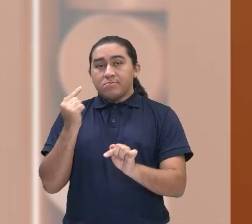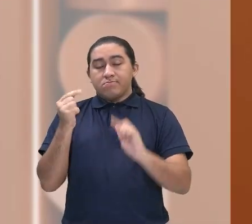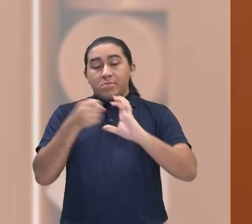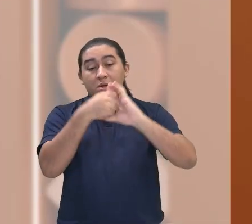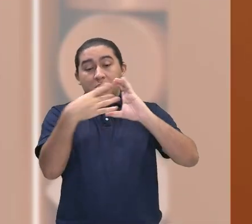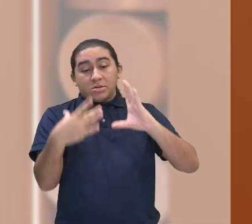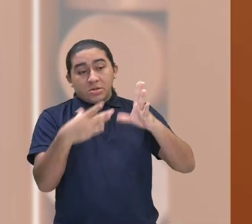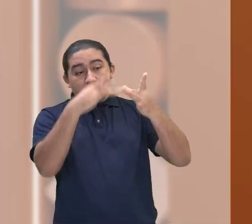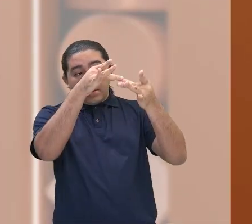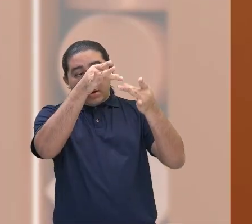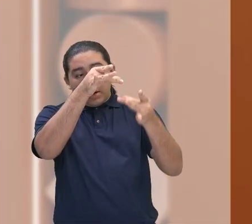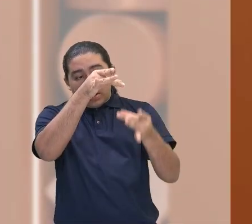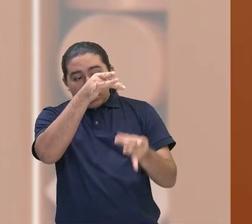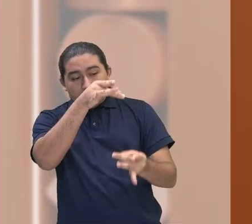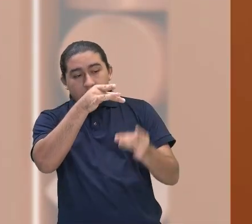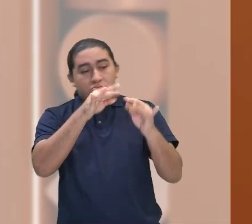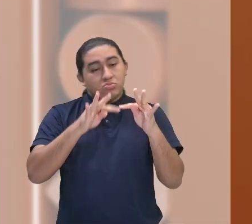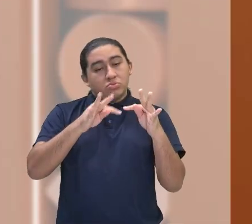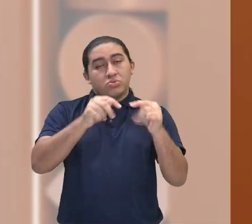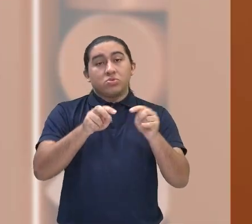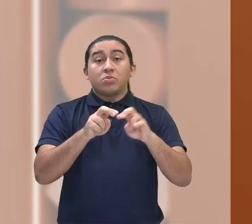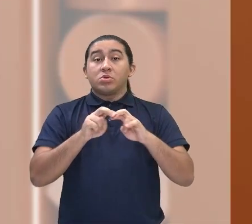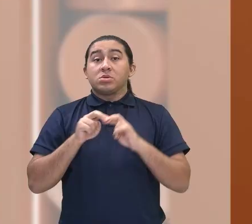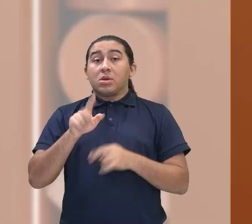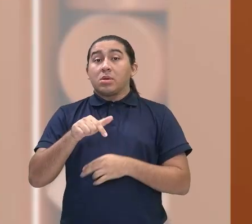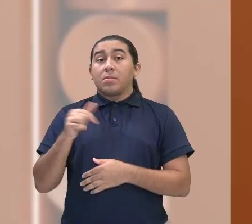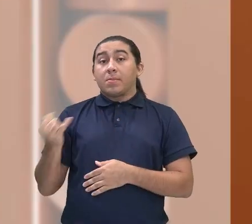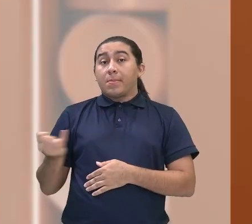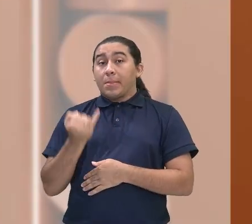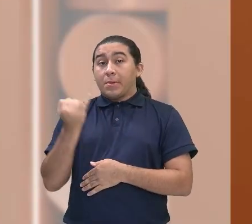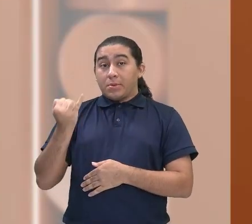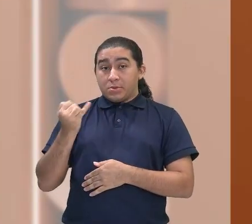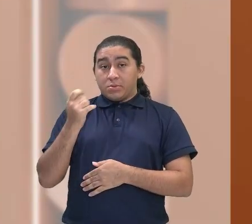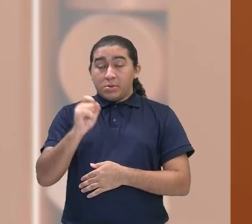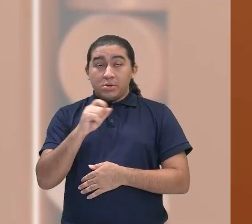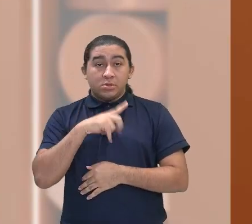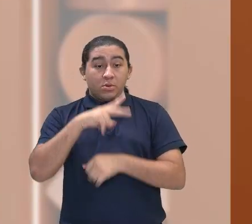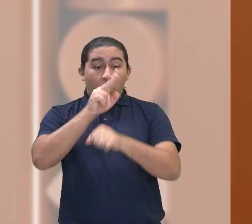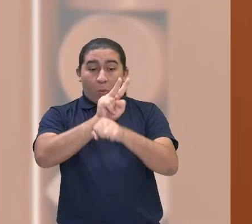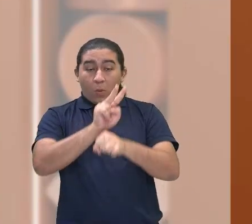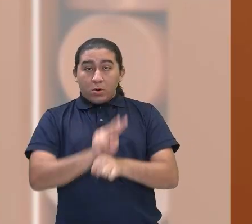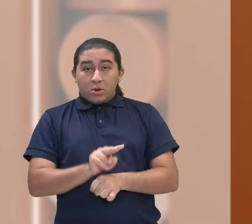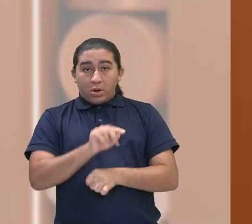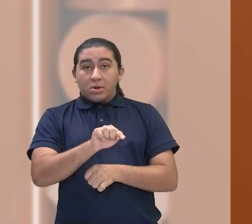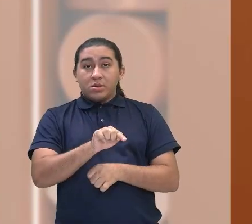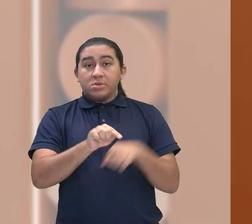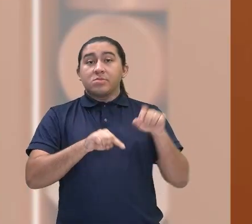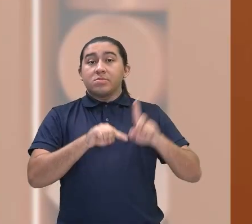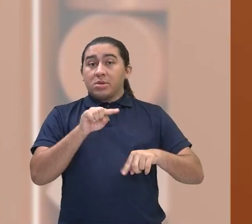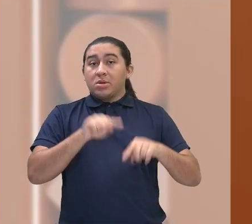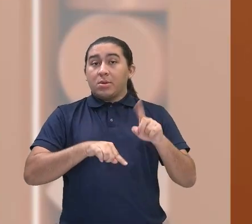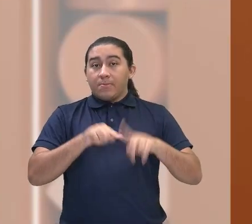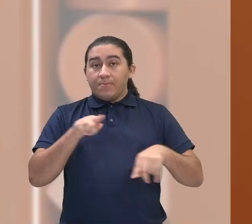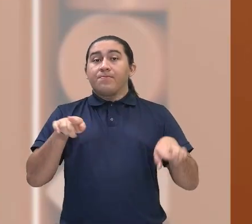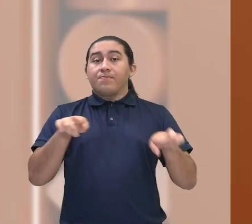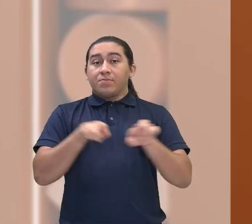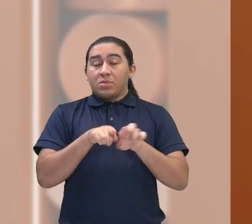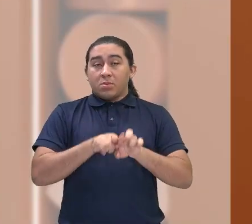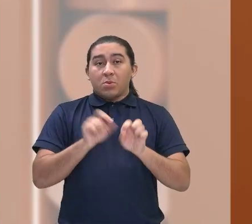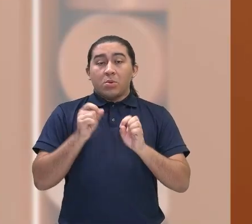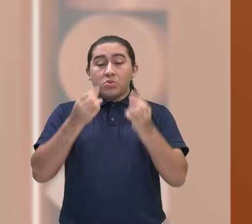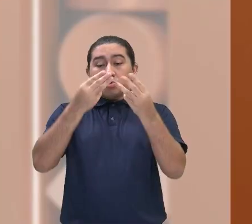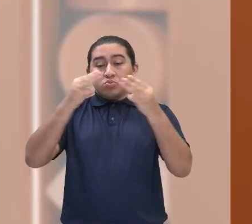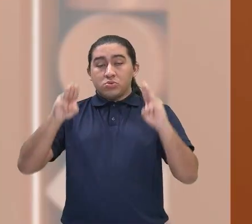elementos arquitetônicos. Então é por isso que é muito importante a preservação dessas fontes, dos museus. Sempre